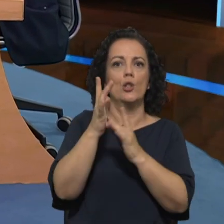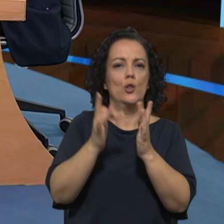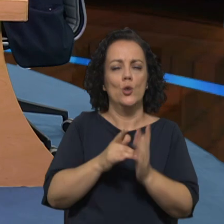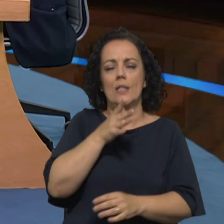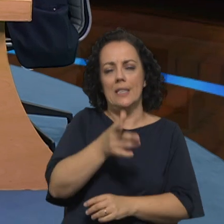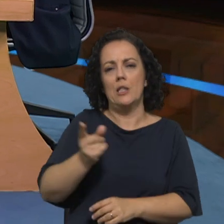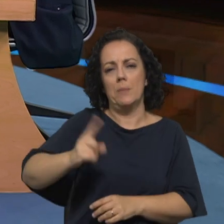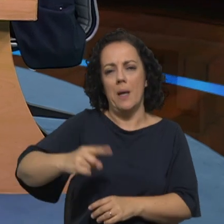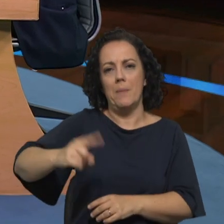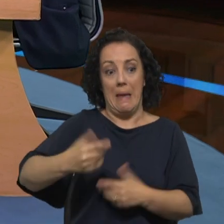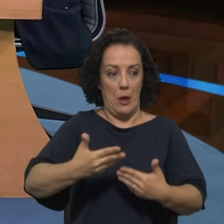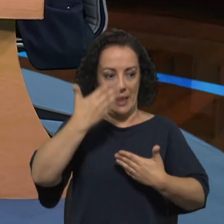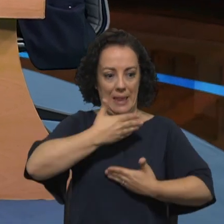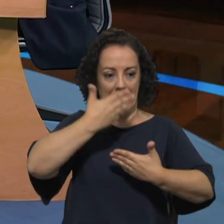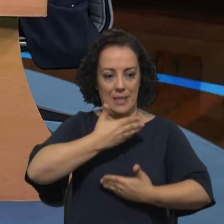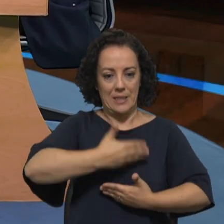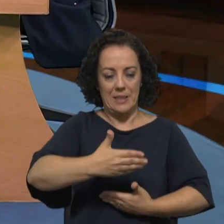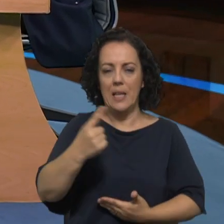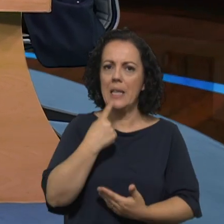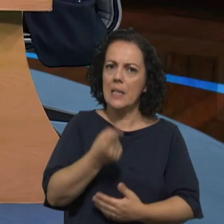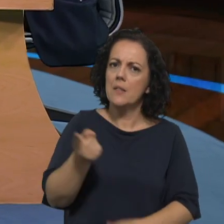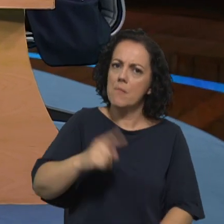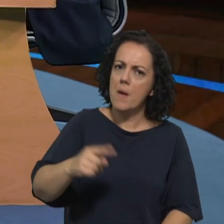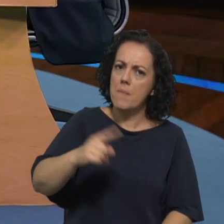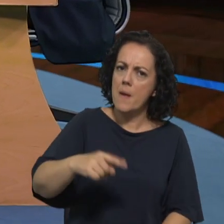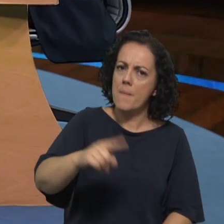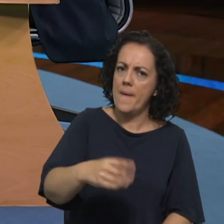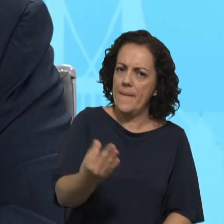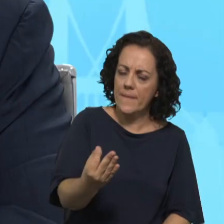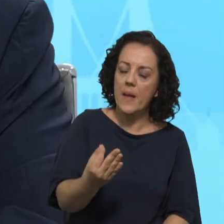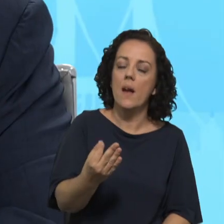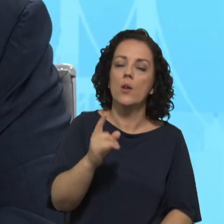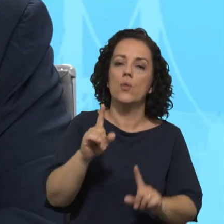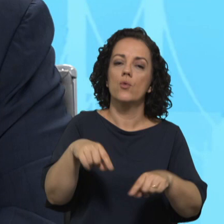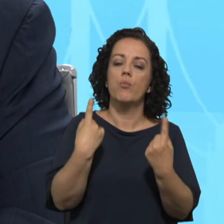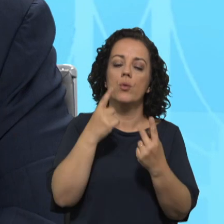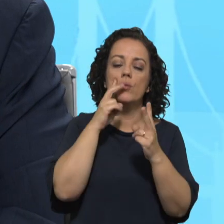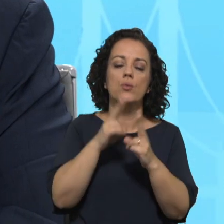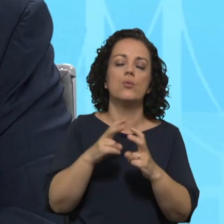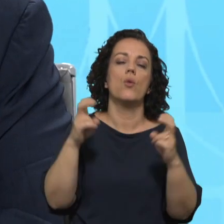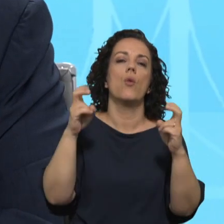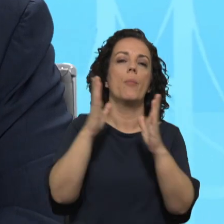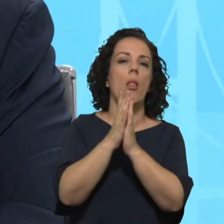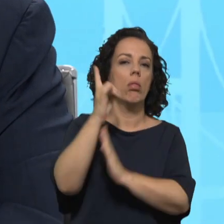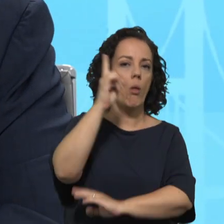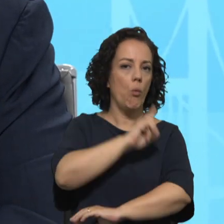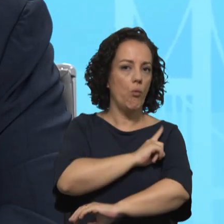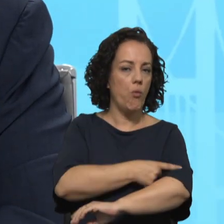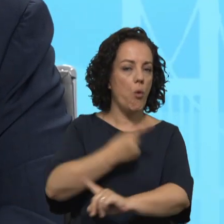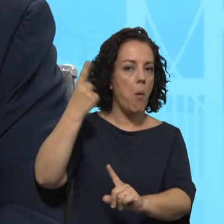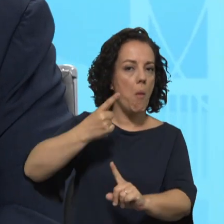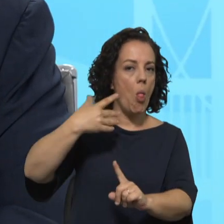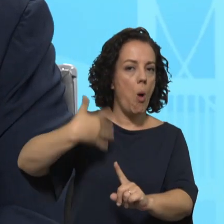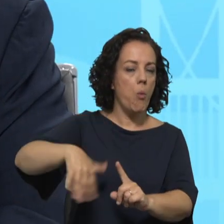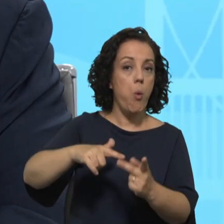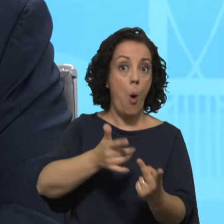nestes dias. Só a partir daí é que a gente descobre a força do mandamento de Deus, a beleza do mandamento do amor